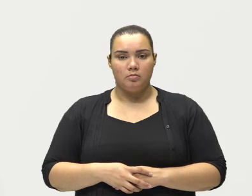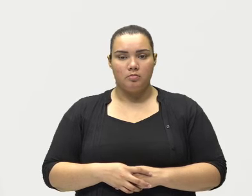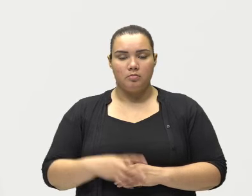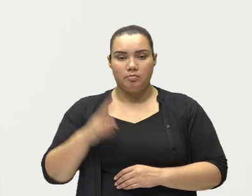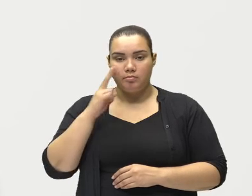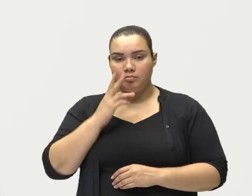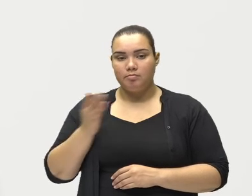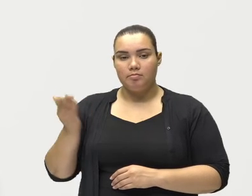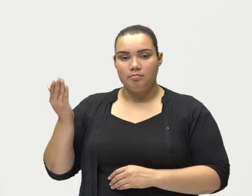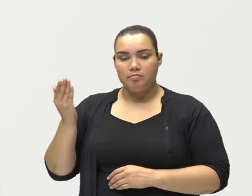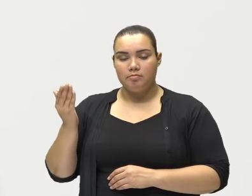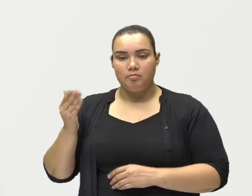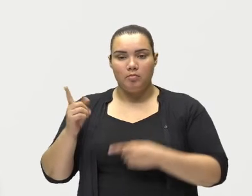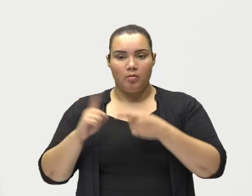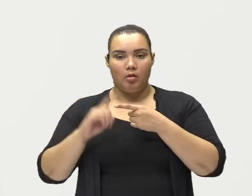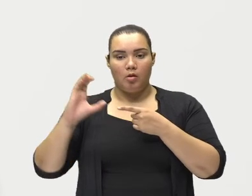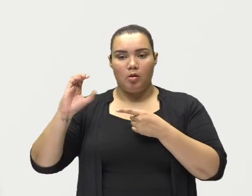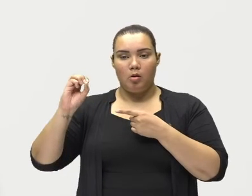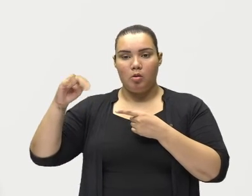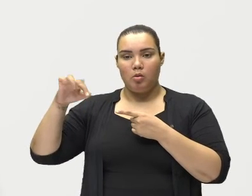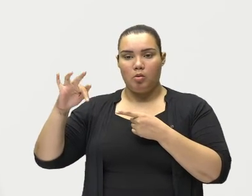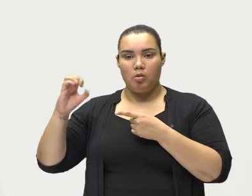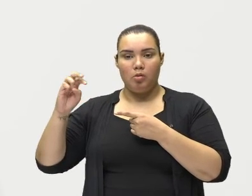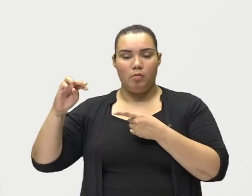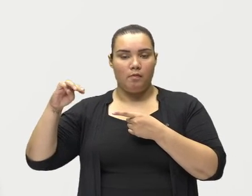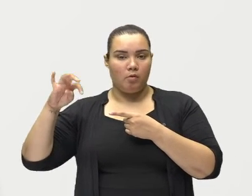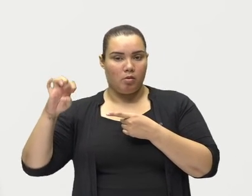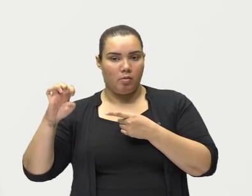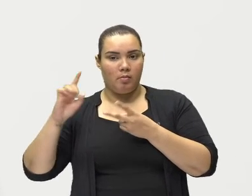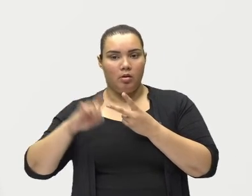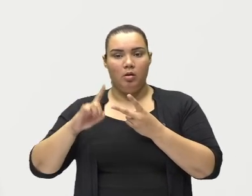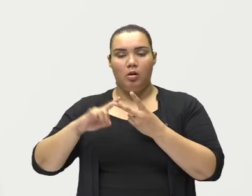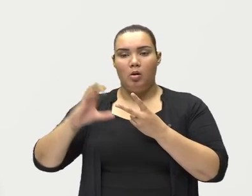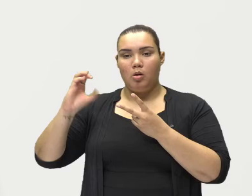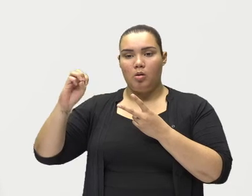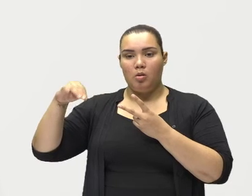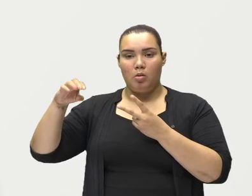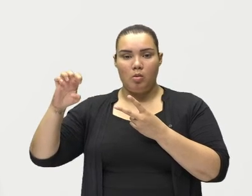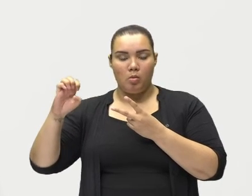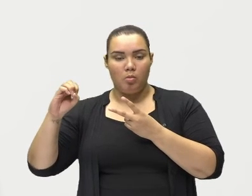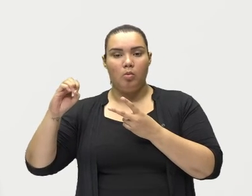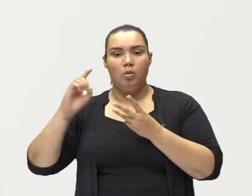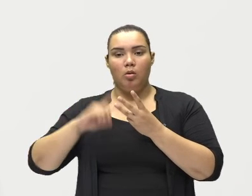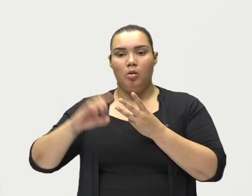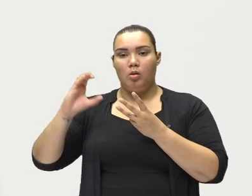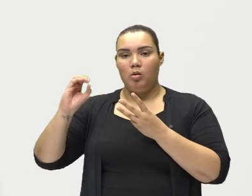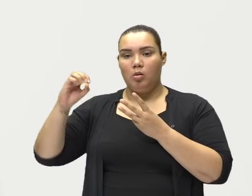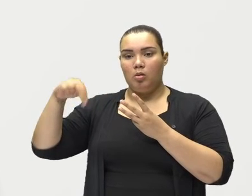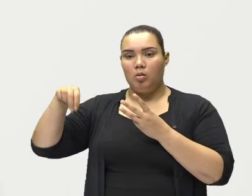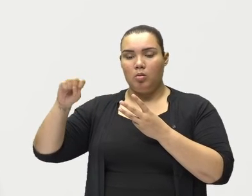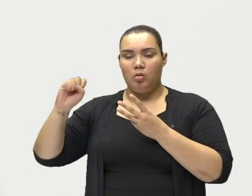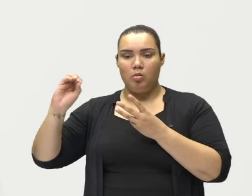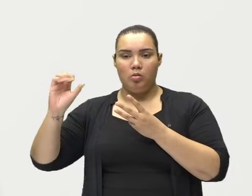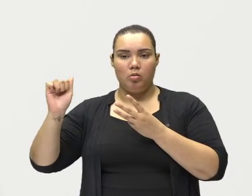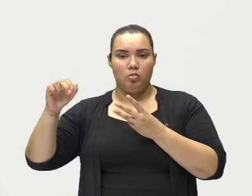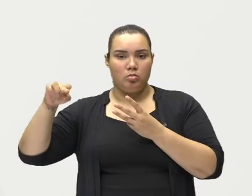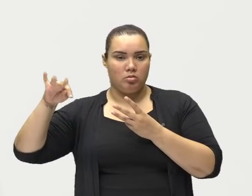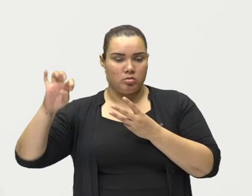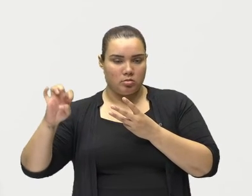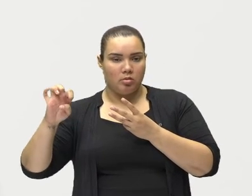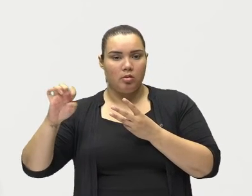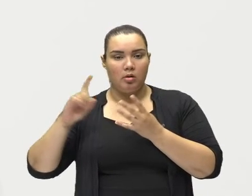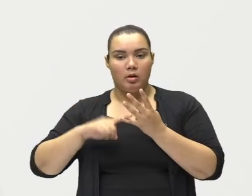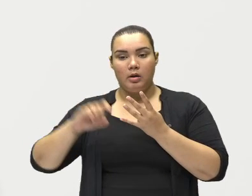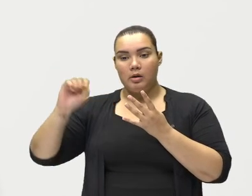Muito bem. Conforme, como, consoante, segundo. Olha esse consoante. Guarda ele aí